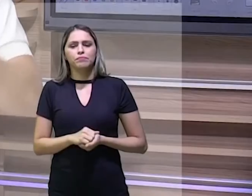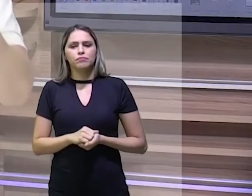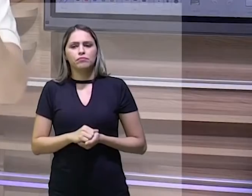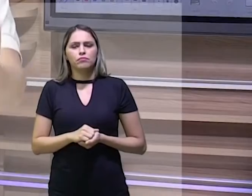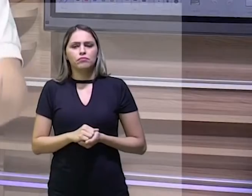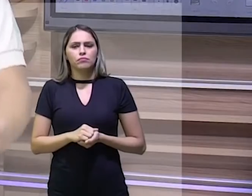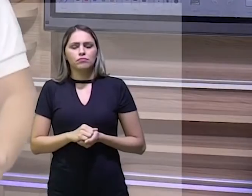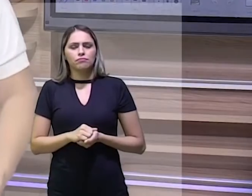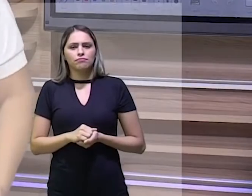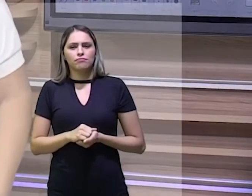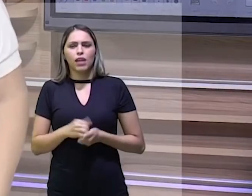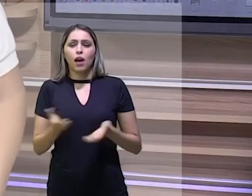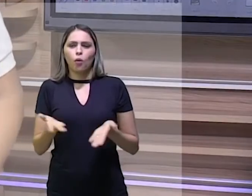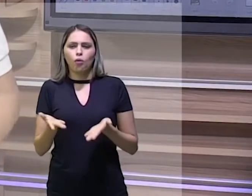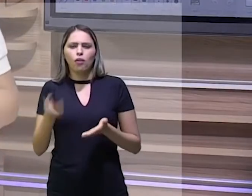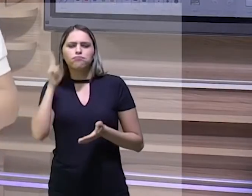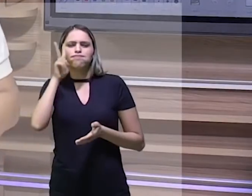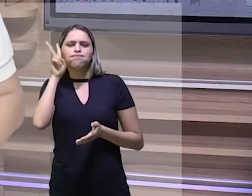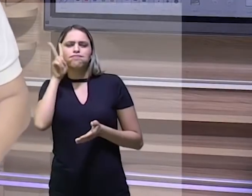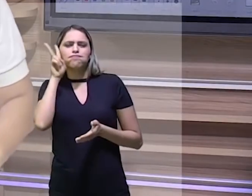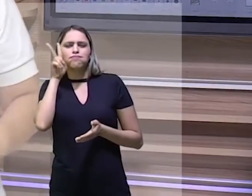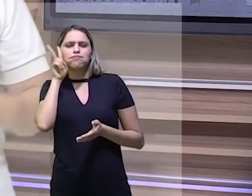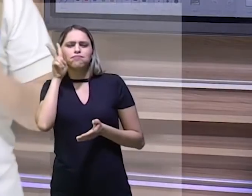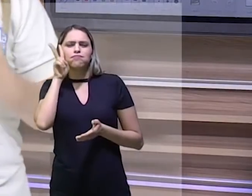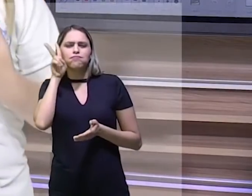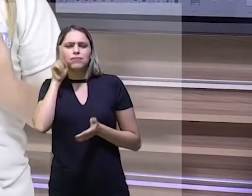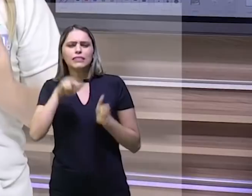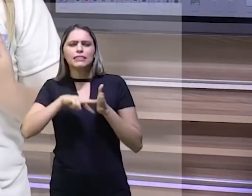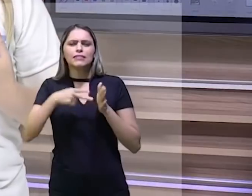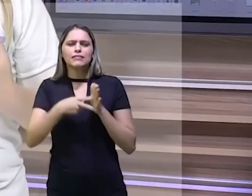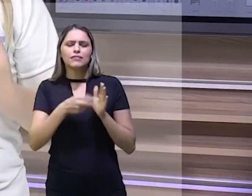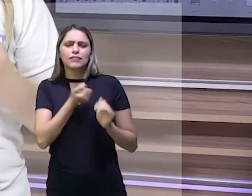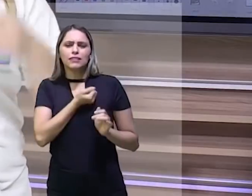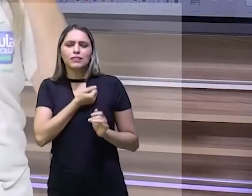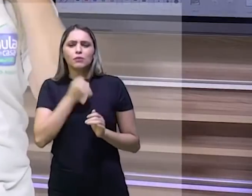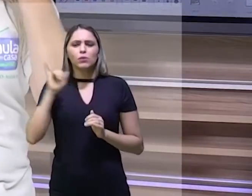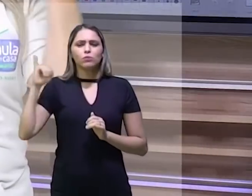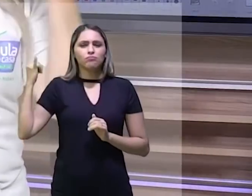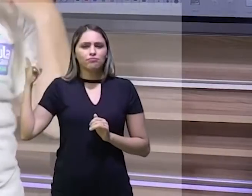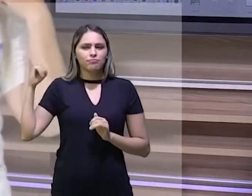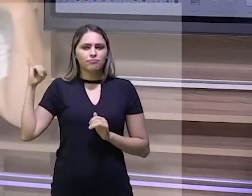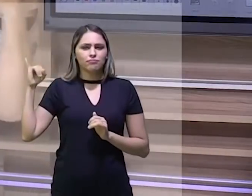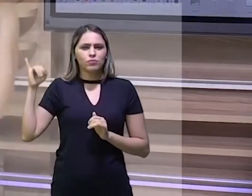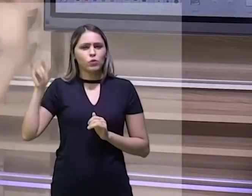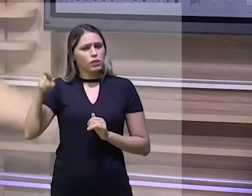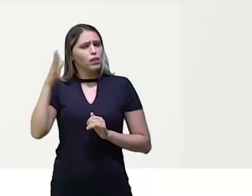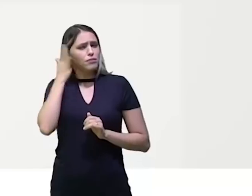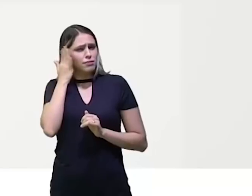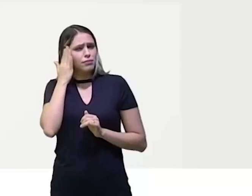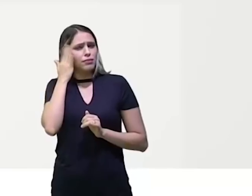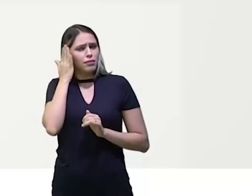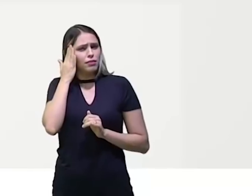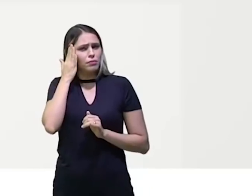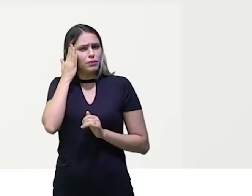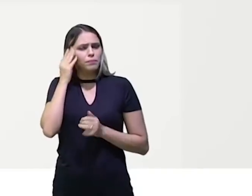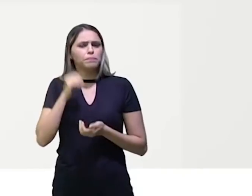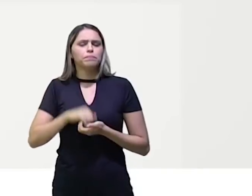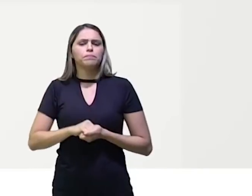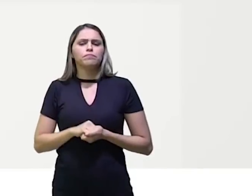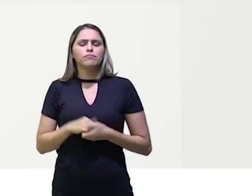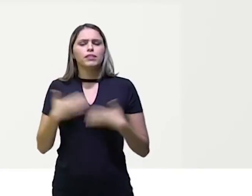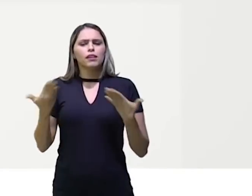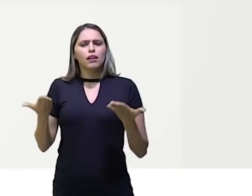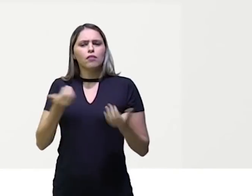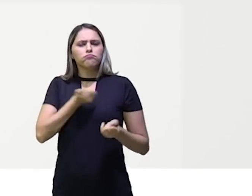relembrar, porque vocês já estudaram isso, vamos relembrar os números ímpares. Olha, números ímpares aí na... Vamos lá, então,